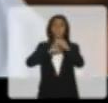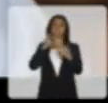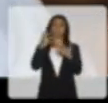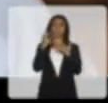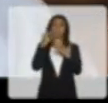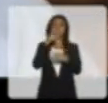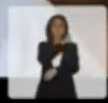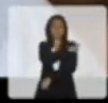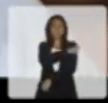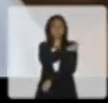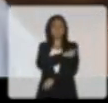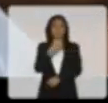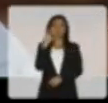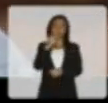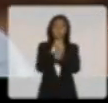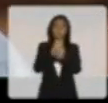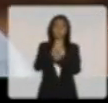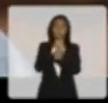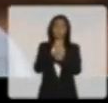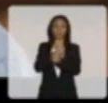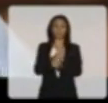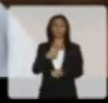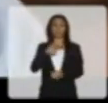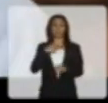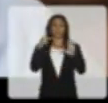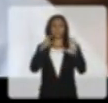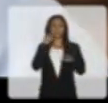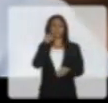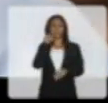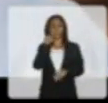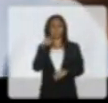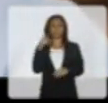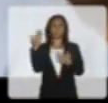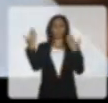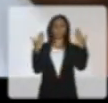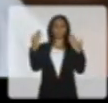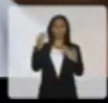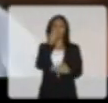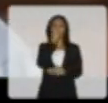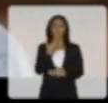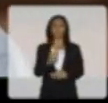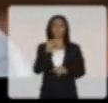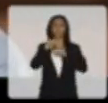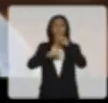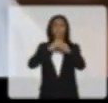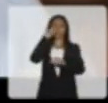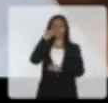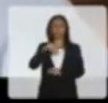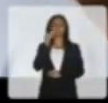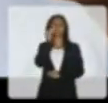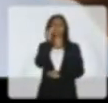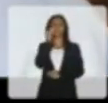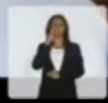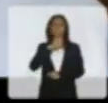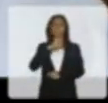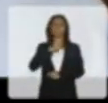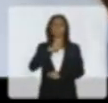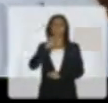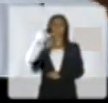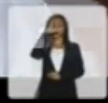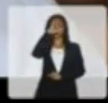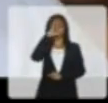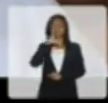você quer conduzir nosso estado nos próximos quatro anos eu procuro você analise bem as opções dele experiência de ontem